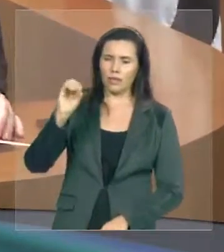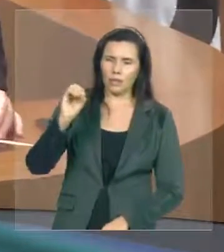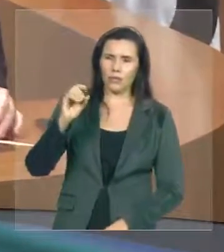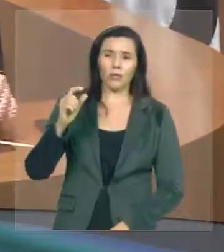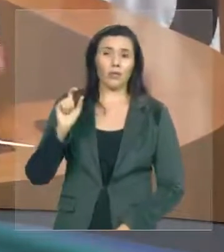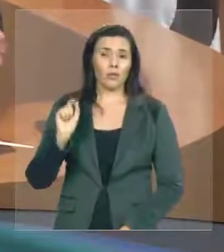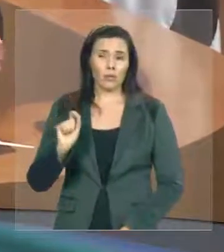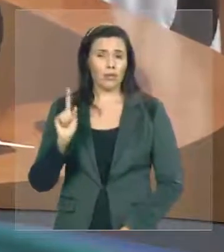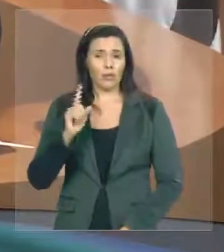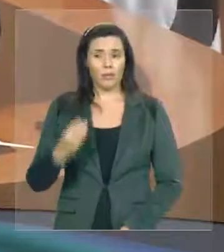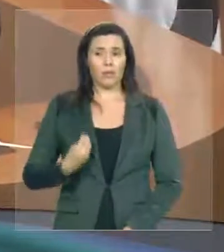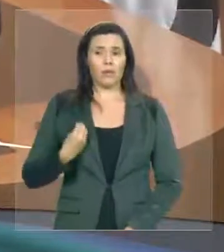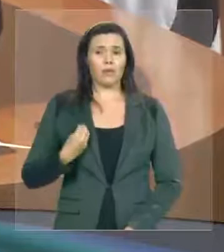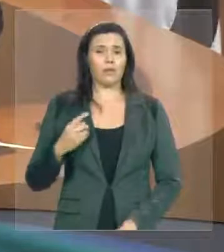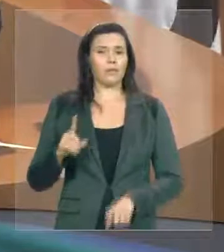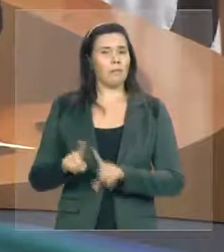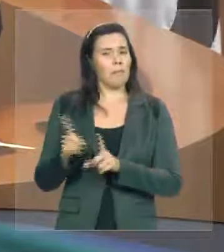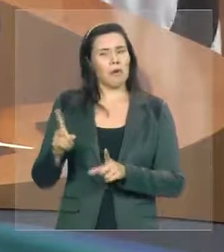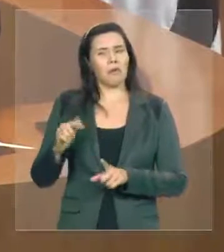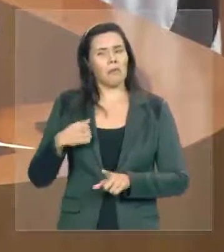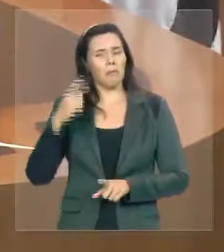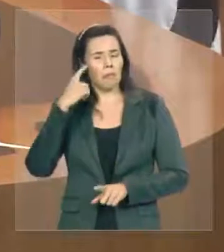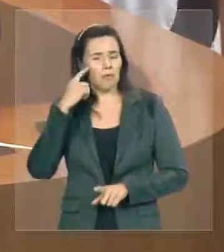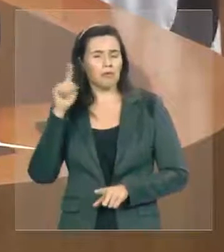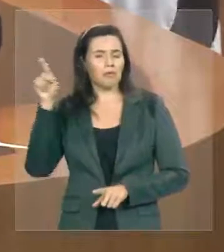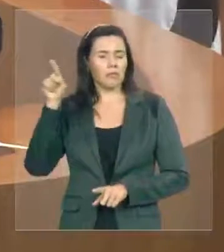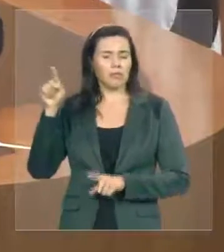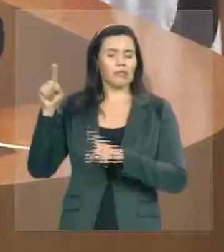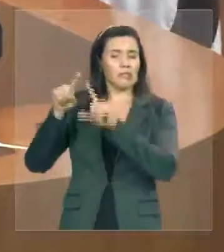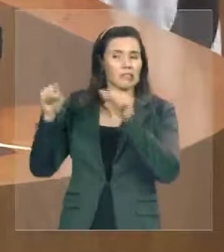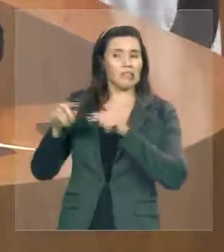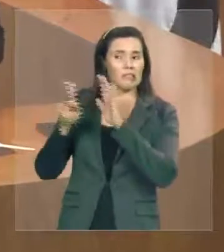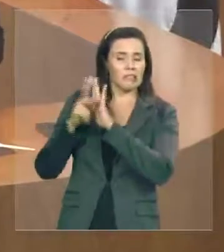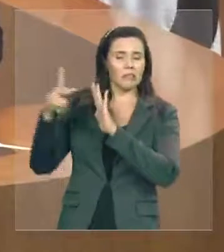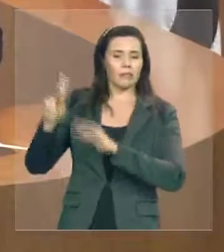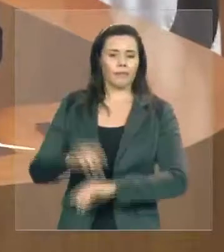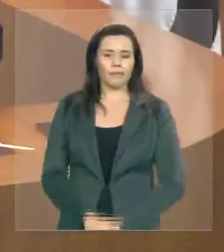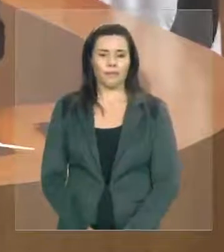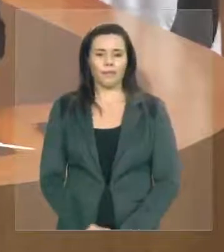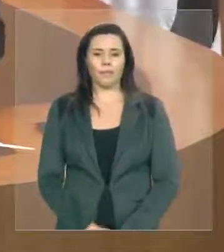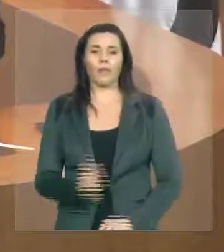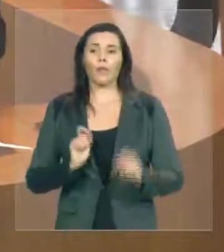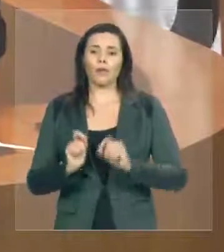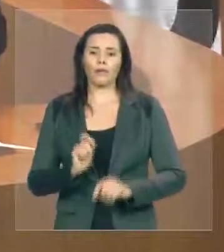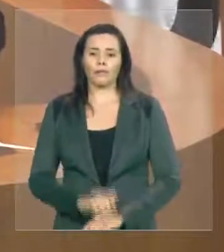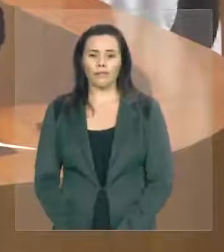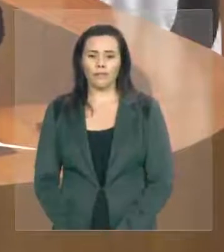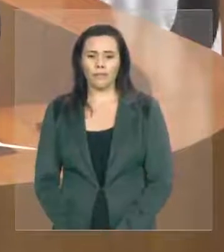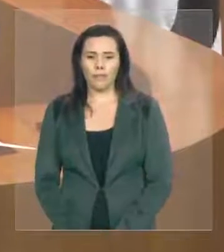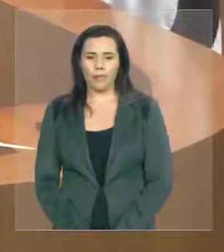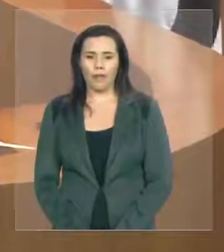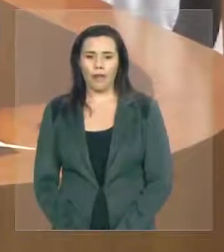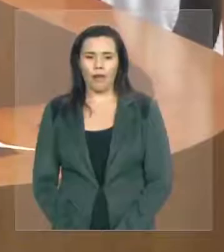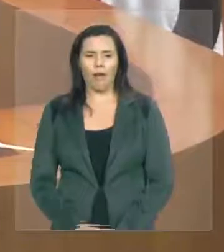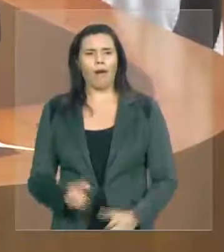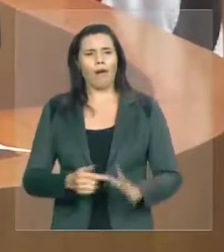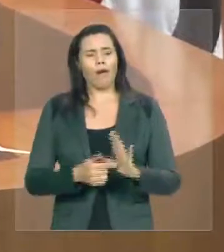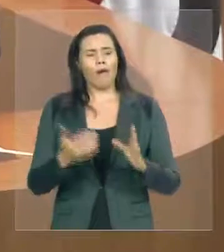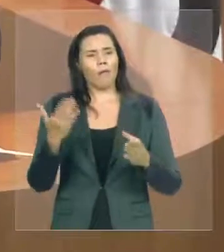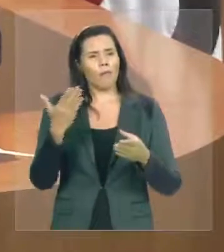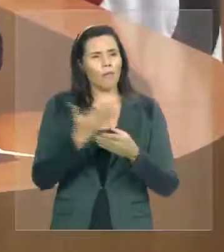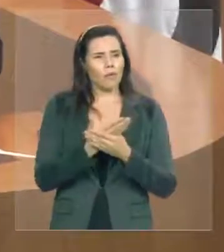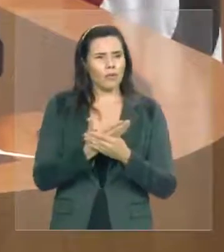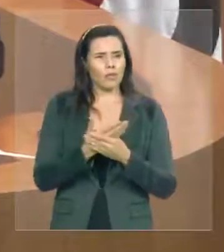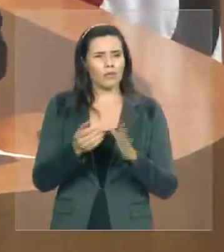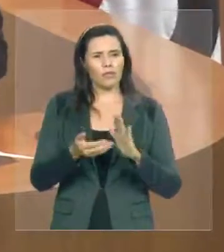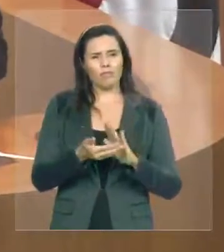sobretudo, um homem de posição. As posições dele e as manifestações com relação ao processo de afastamento da Presidente da